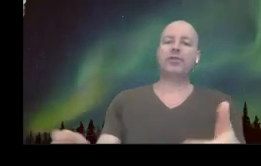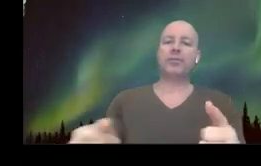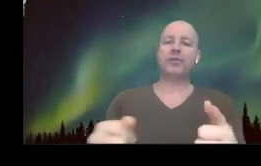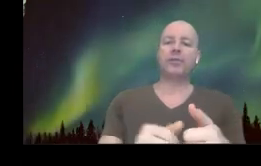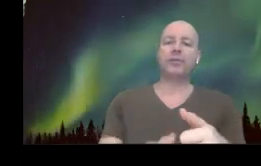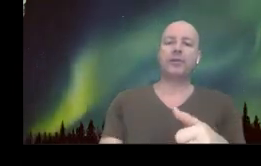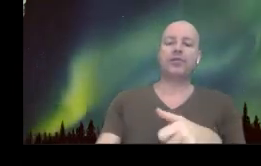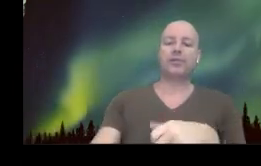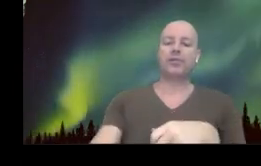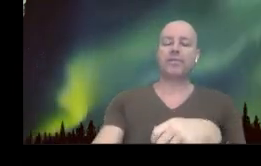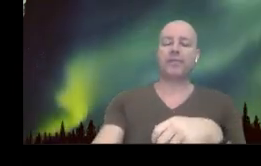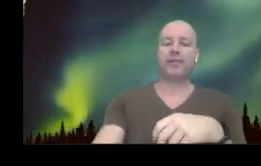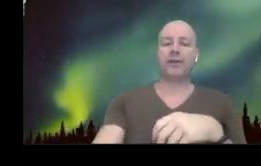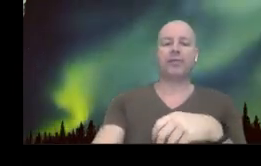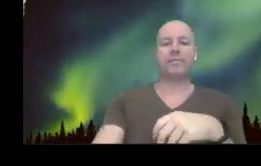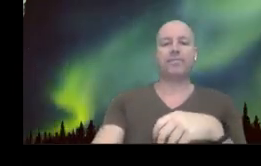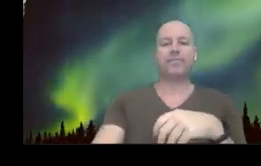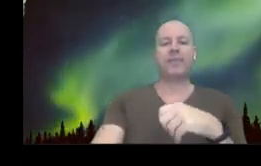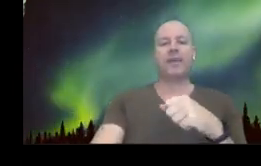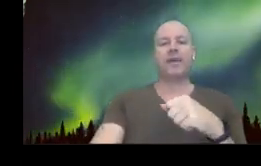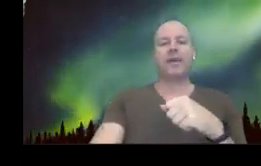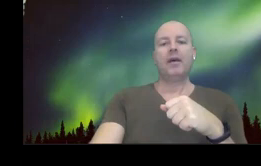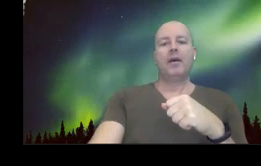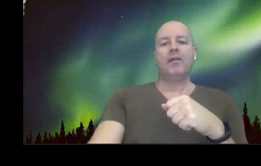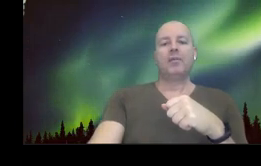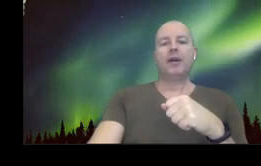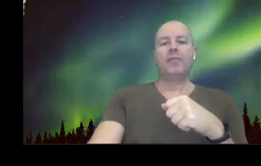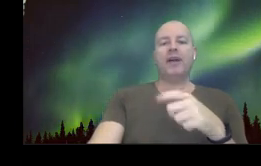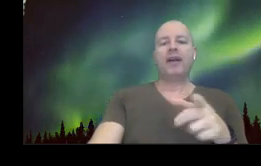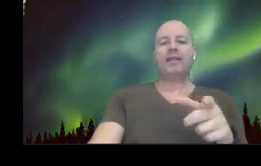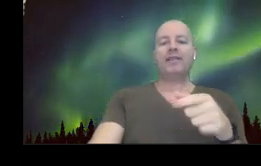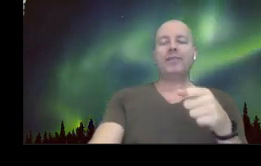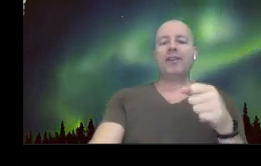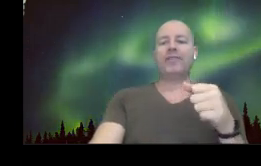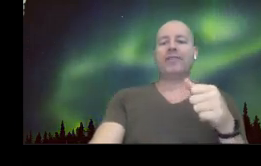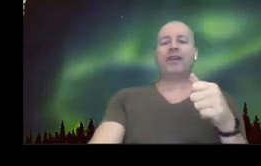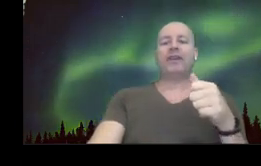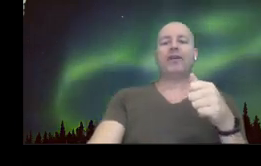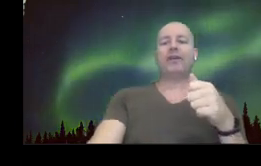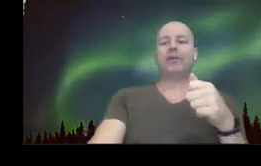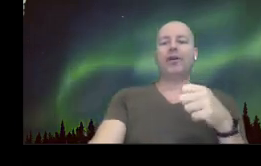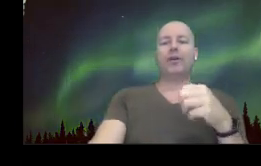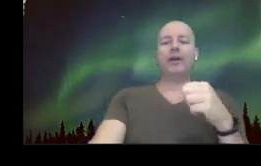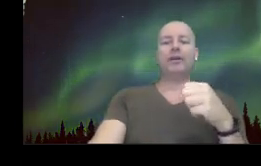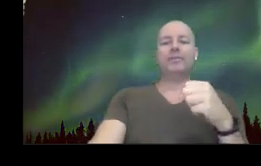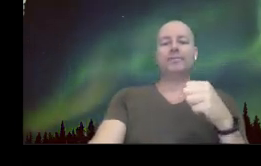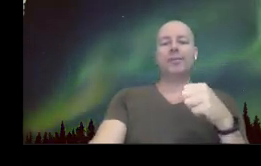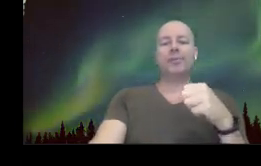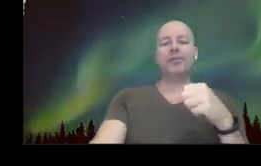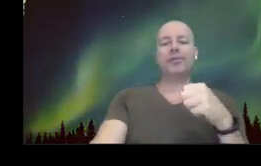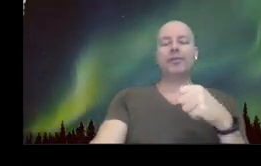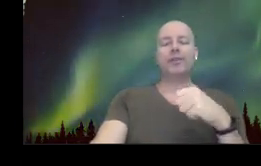de ecossistemas propriamente dito, tá certo? Vamos lá. Ah, tem essa frasezinha aqui que eu adoro